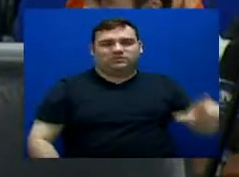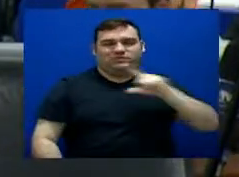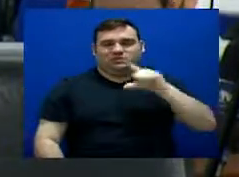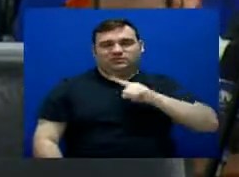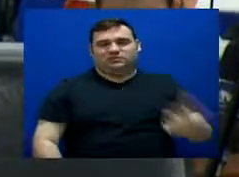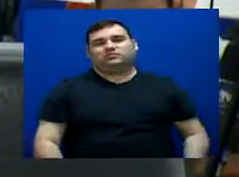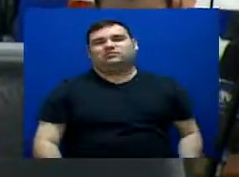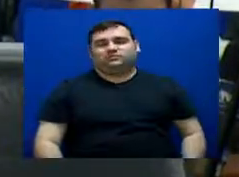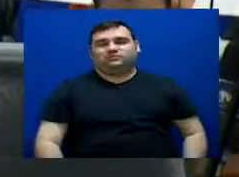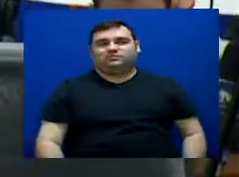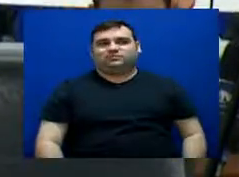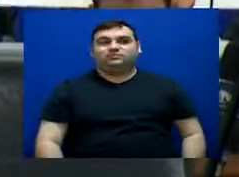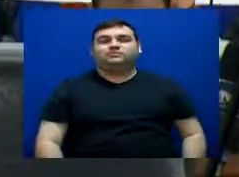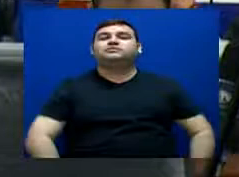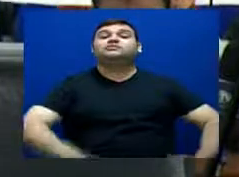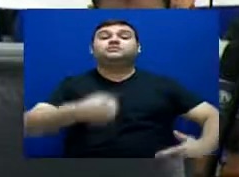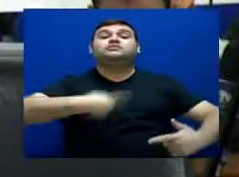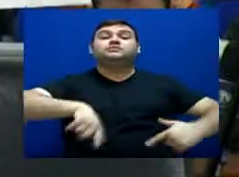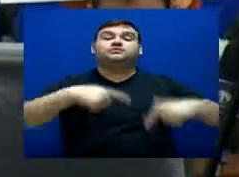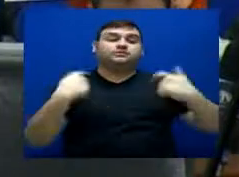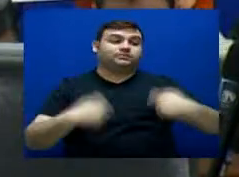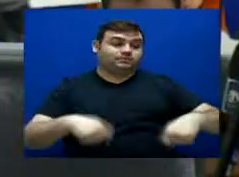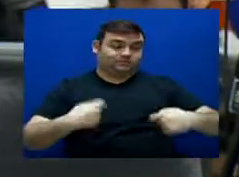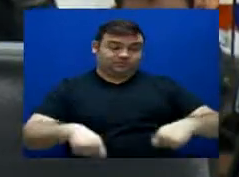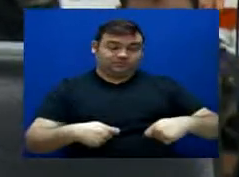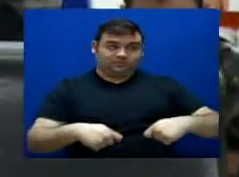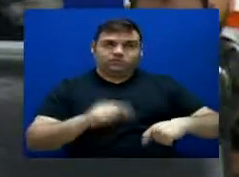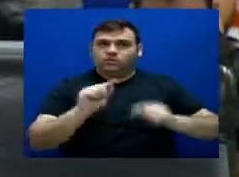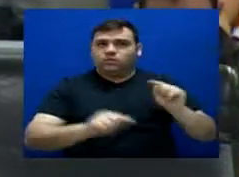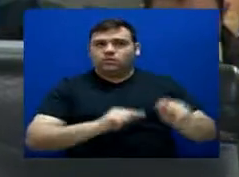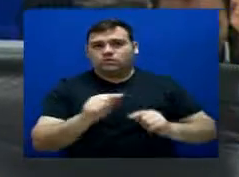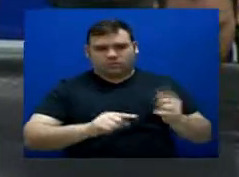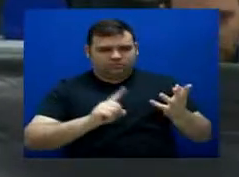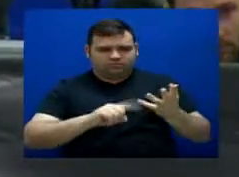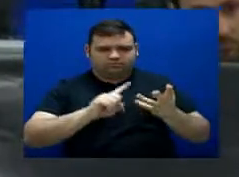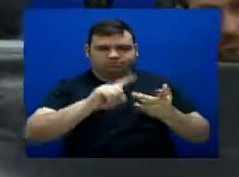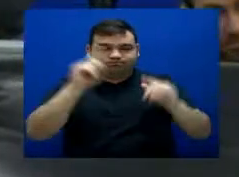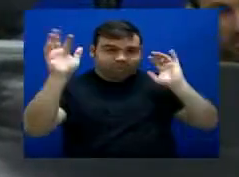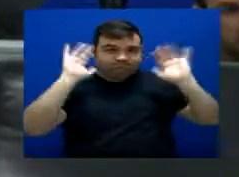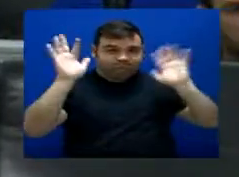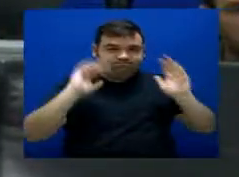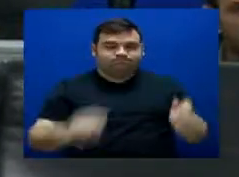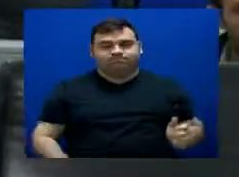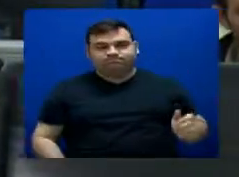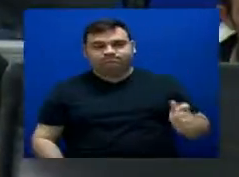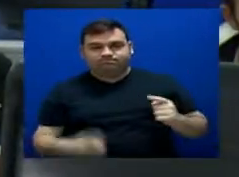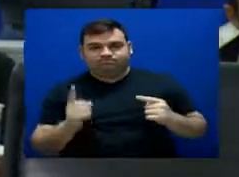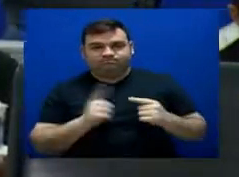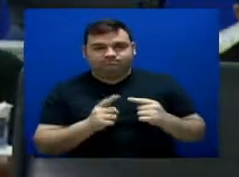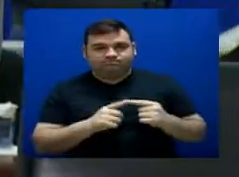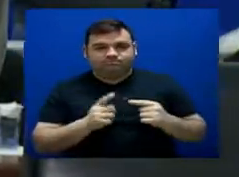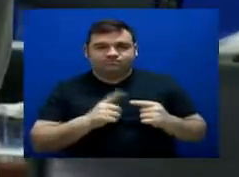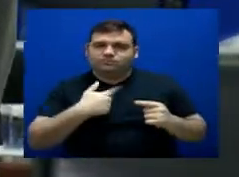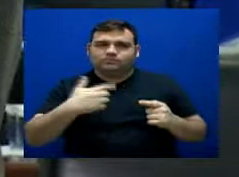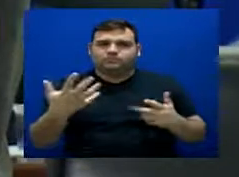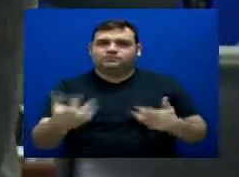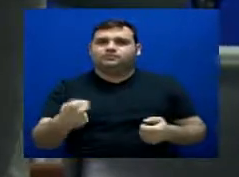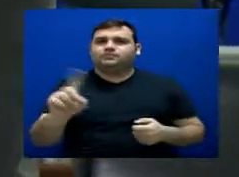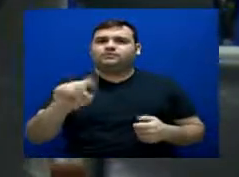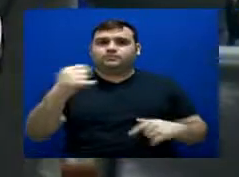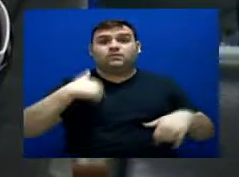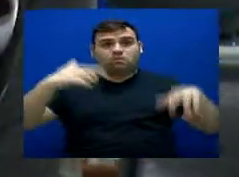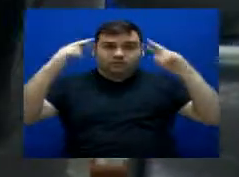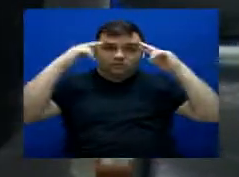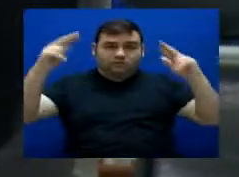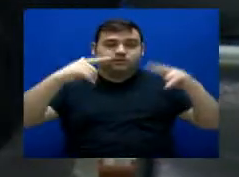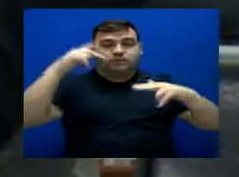a profissão, todos os colegas. Precisamos ter alguns pontos a se considerar. Em primeiro lugar, eu discordo, embora